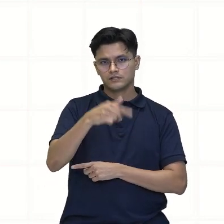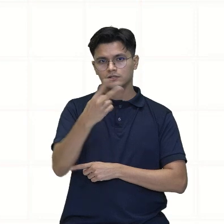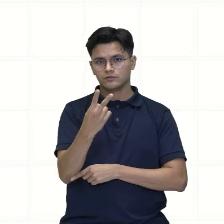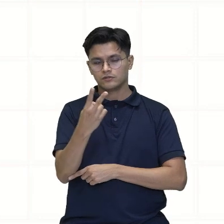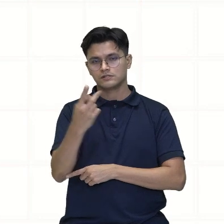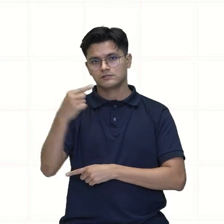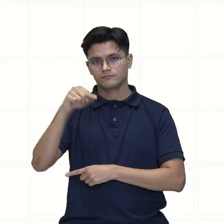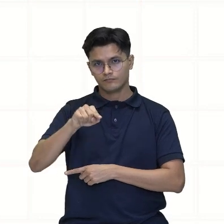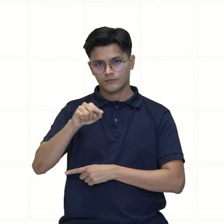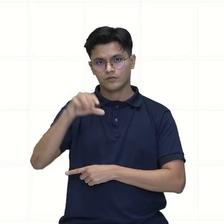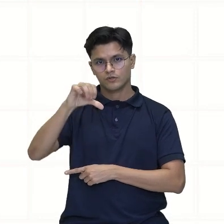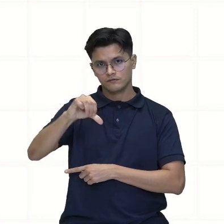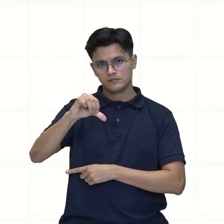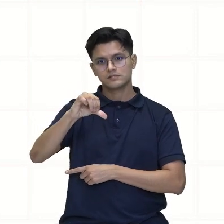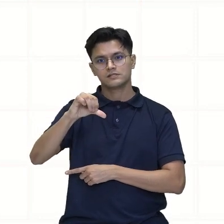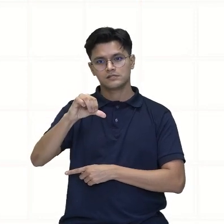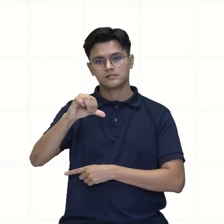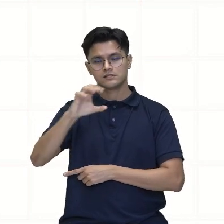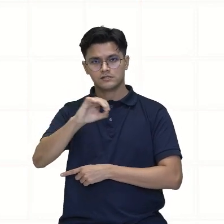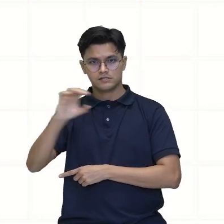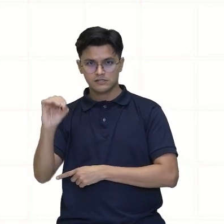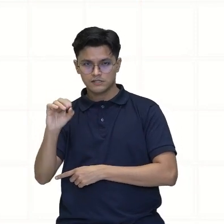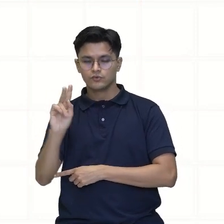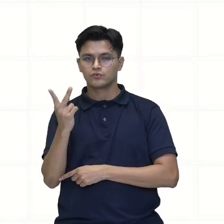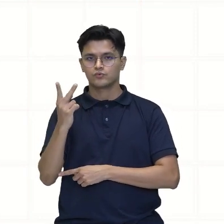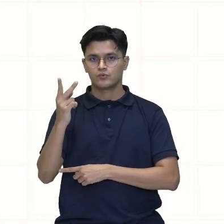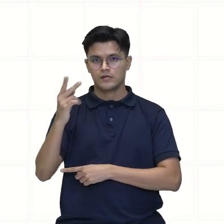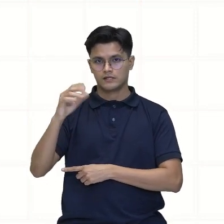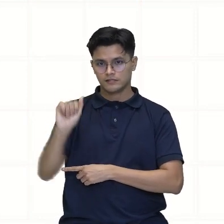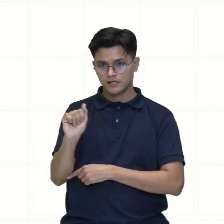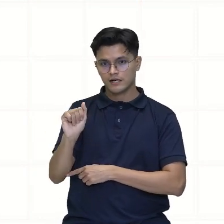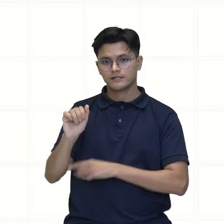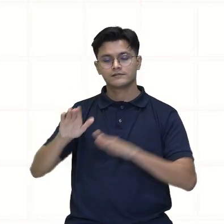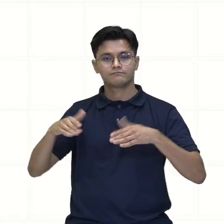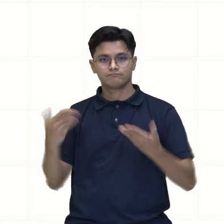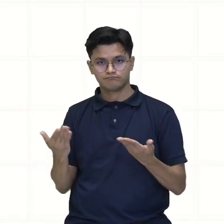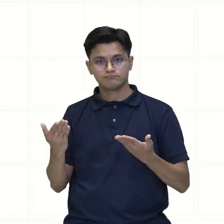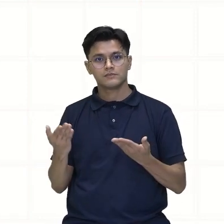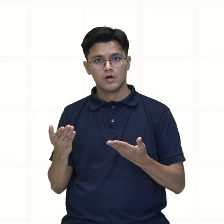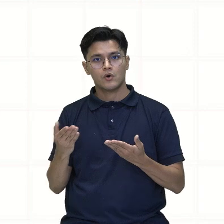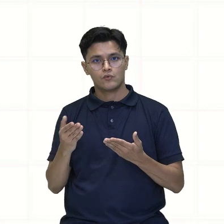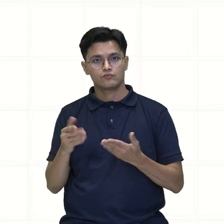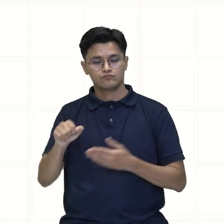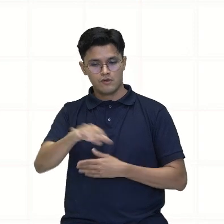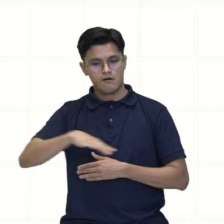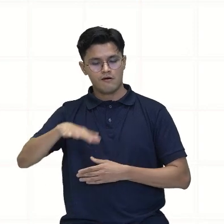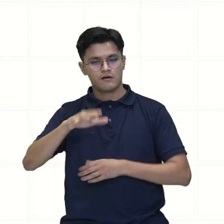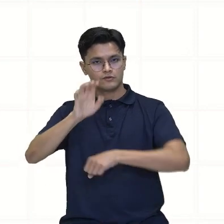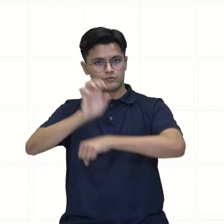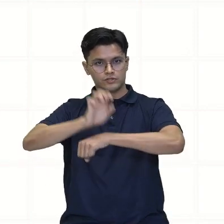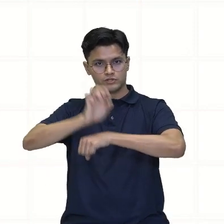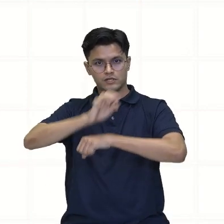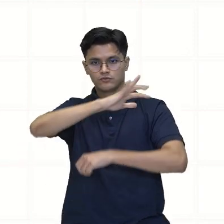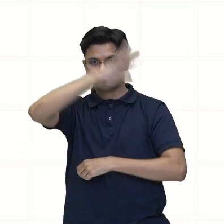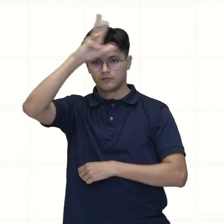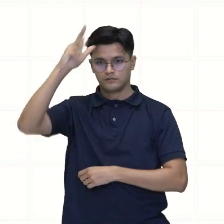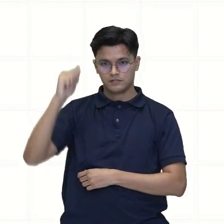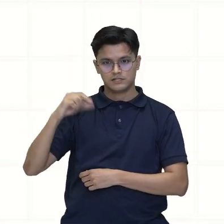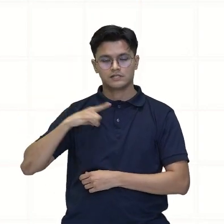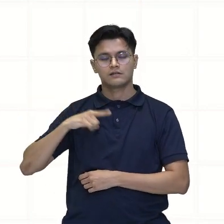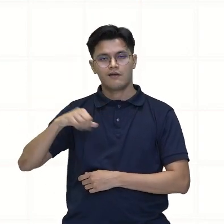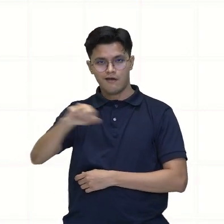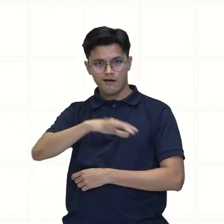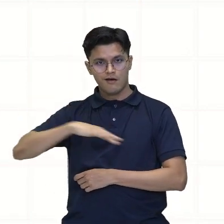572.990 hectares. Então, nós vamos ter aí, no estado do Mato Grosso, né, essas áreas